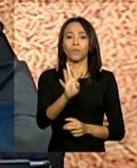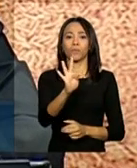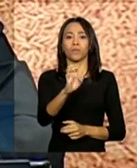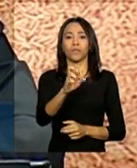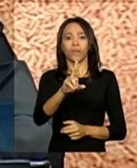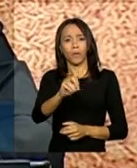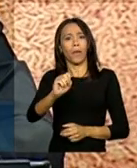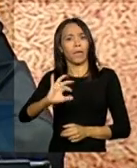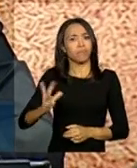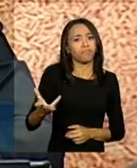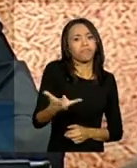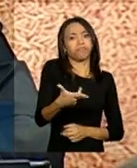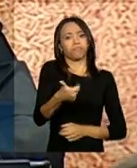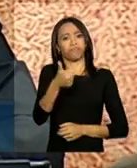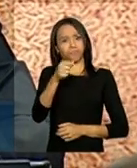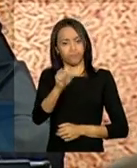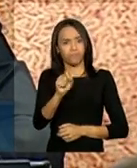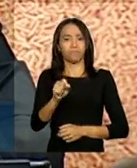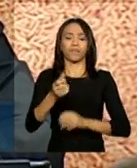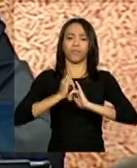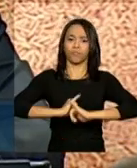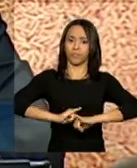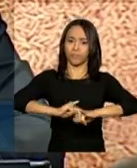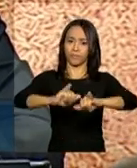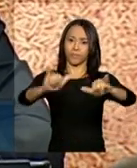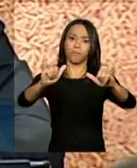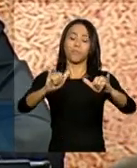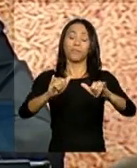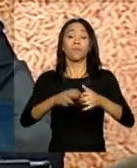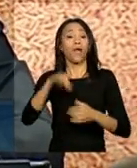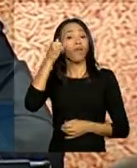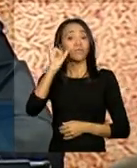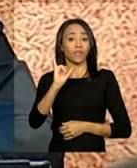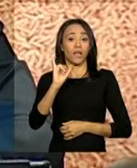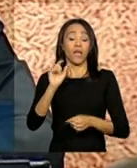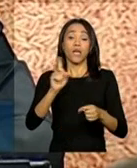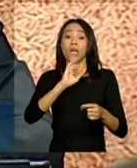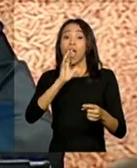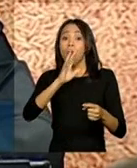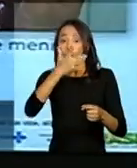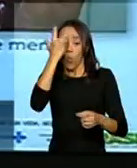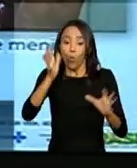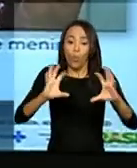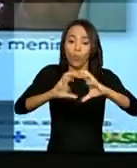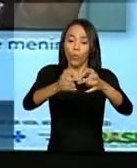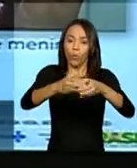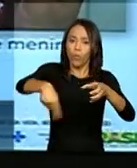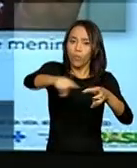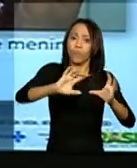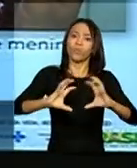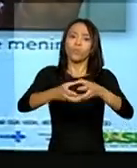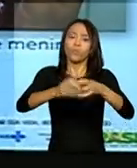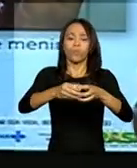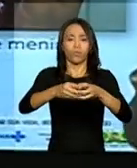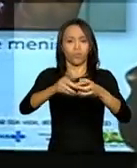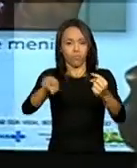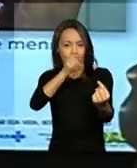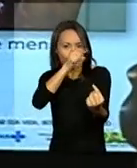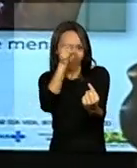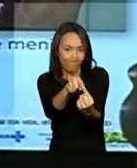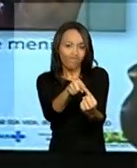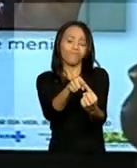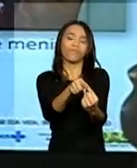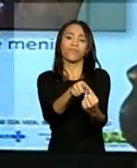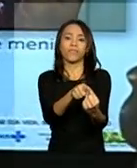introduzindo no Programa Nacional de imunizações a população Alvo do do primeiro ano eh